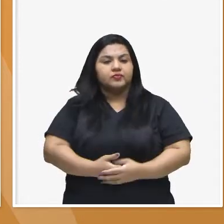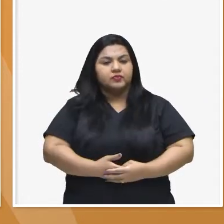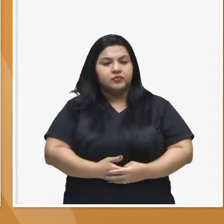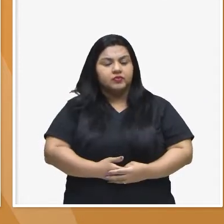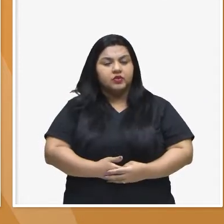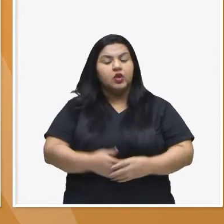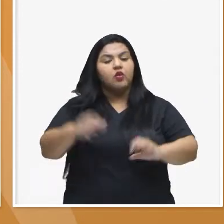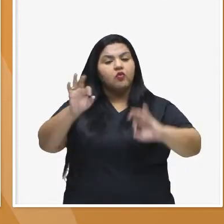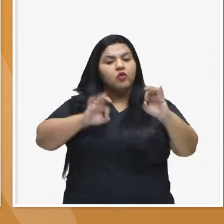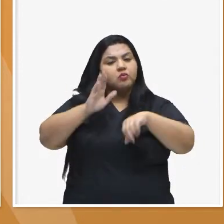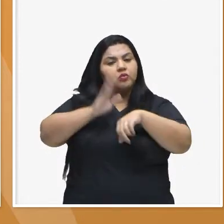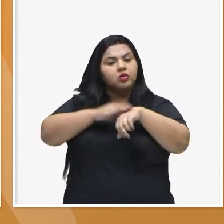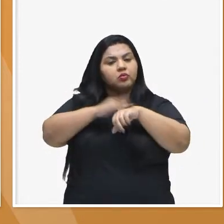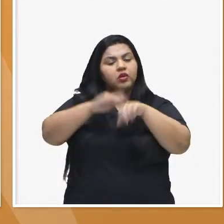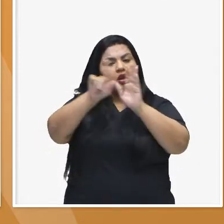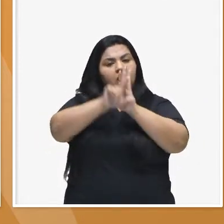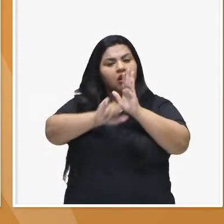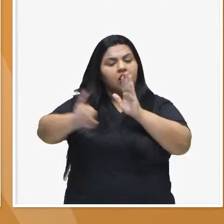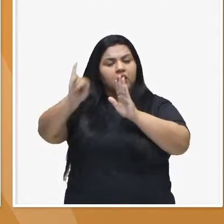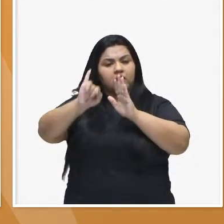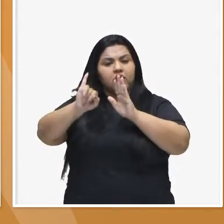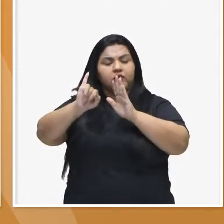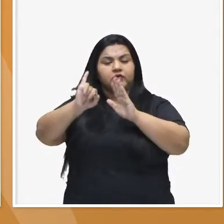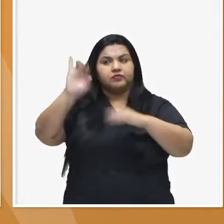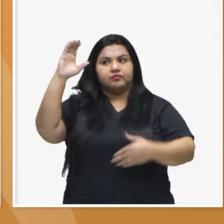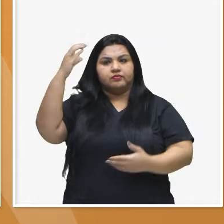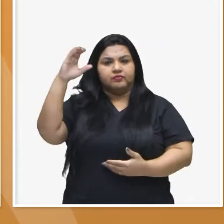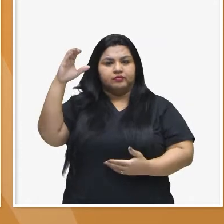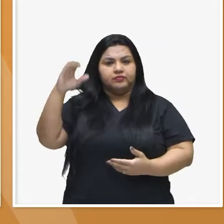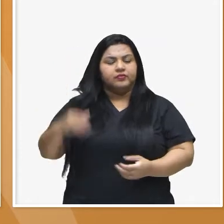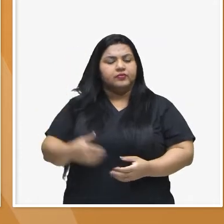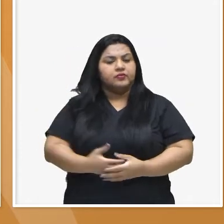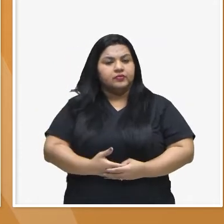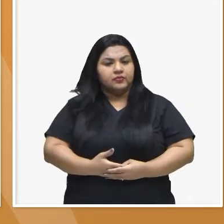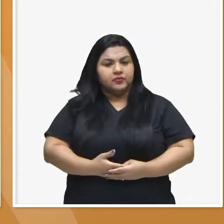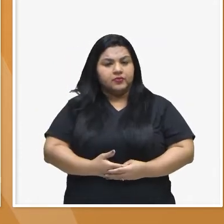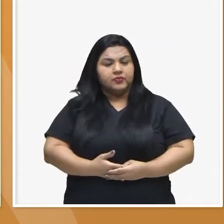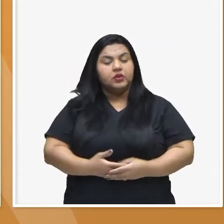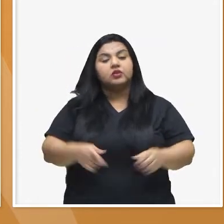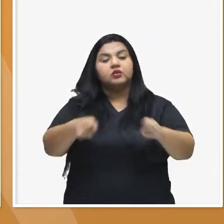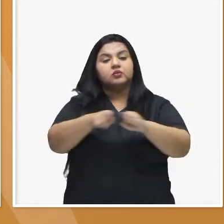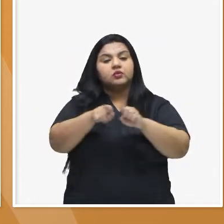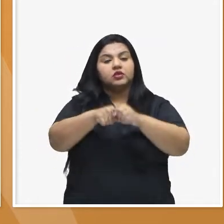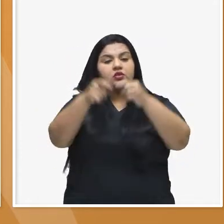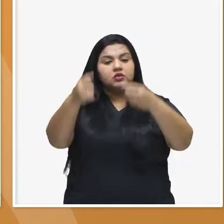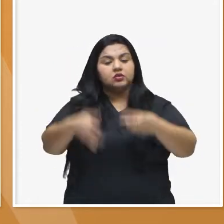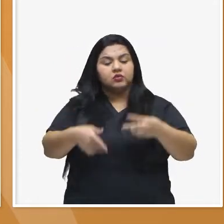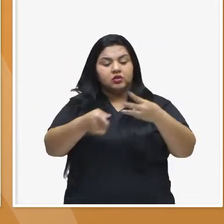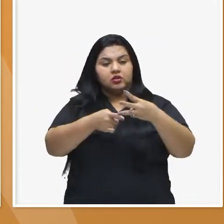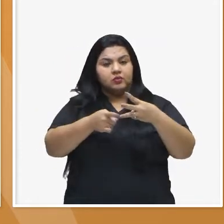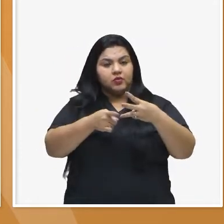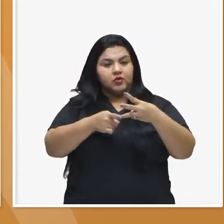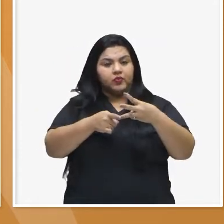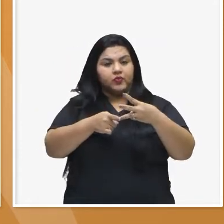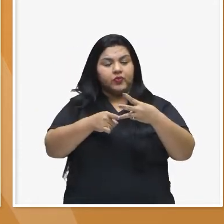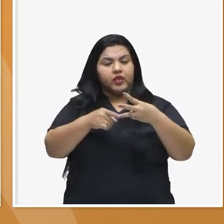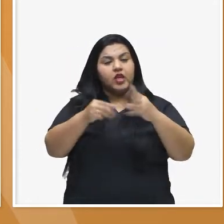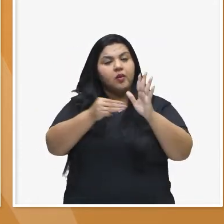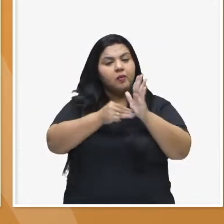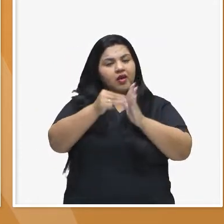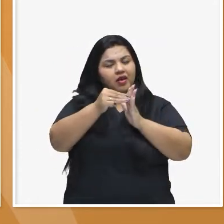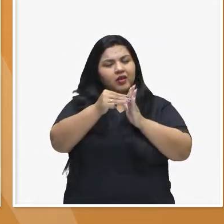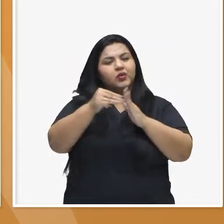suas próprias leis científicas. E nós falamos também do método cartesiano, do René